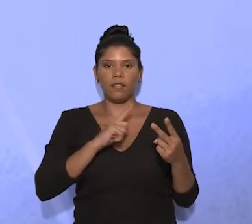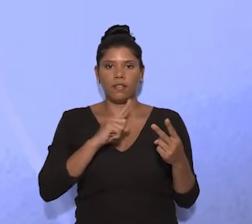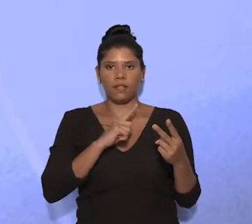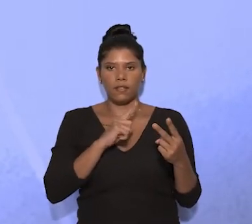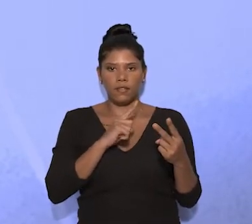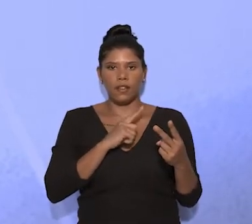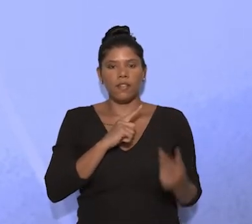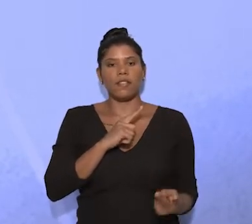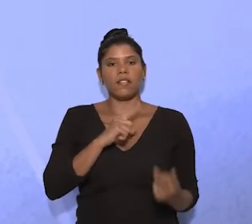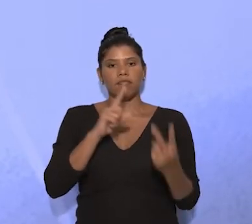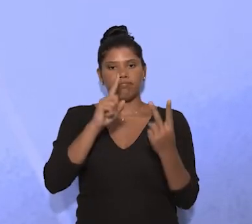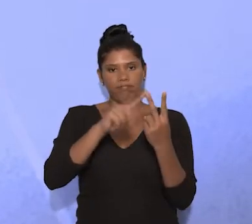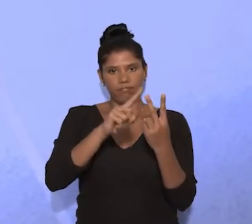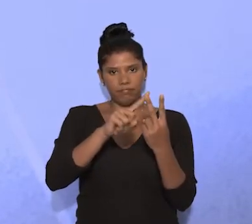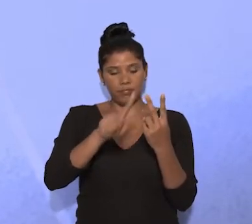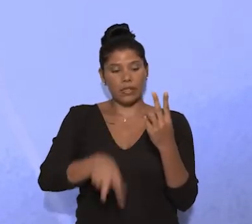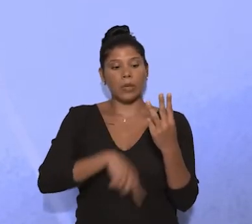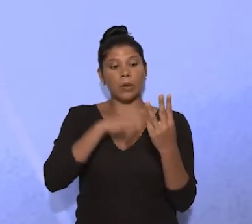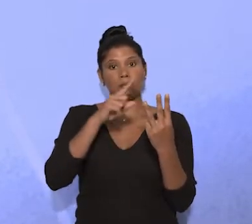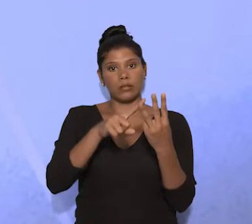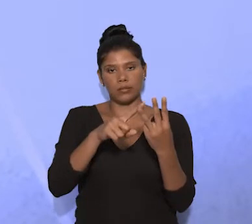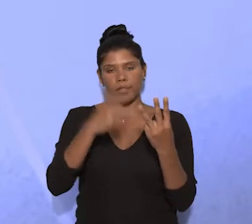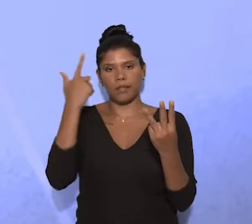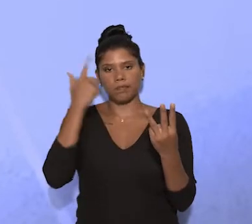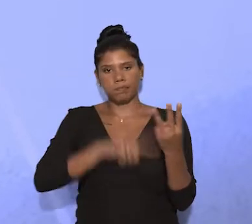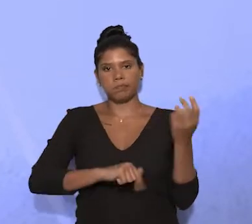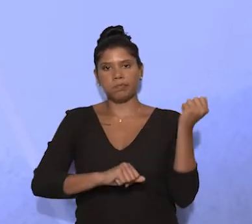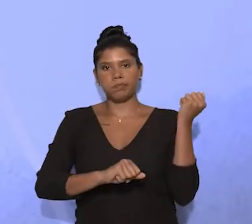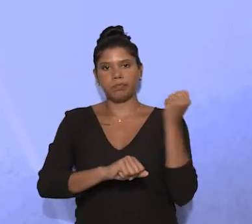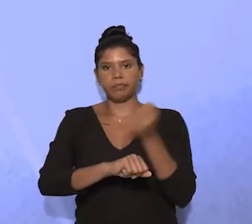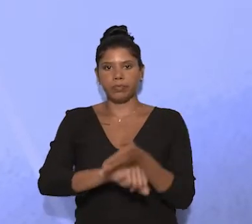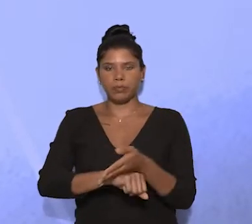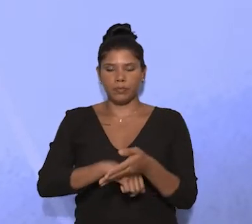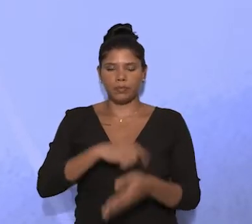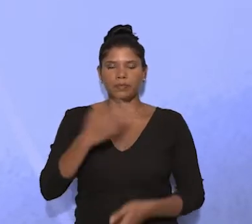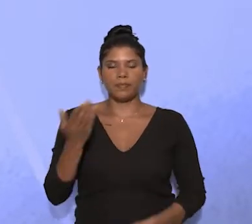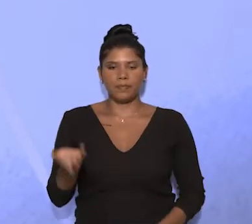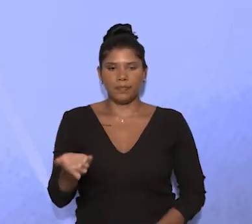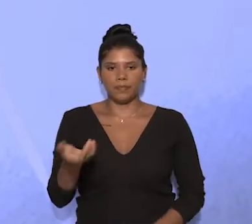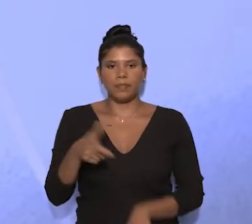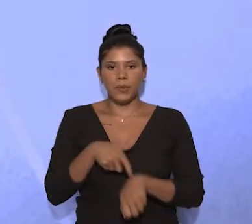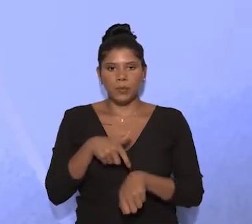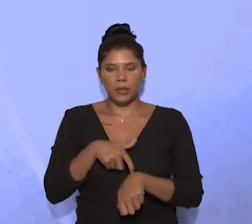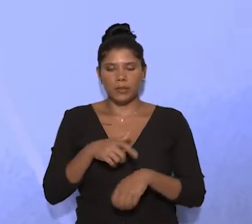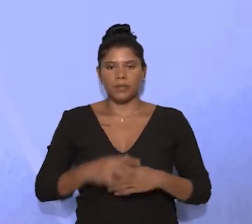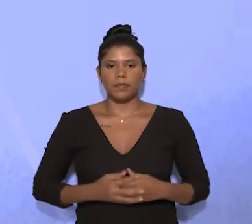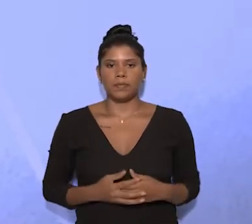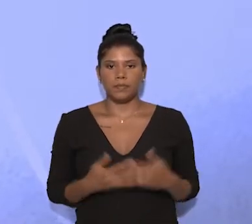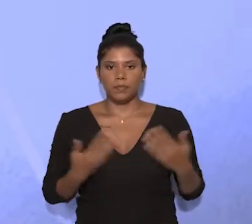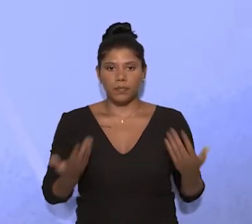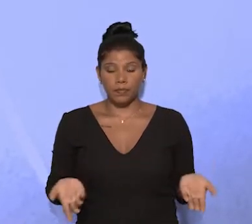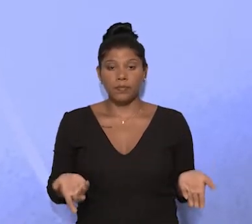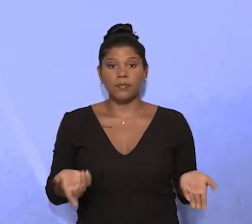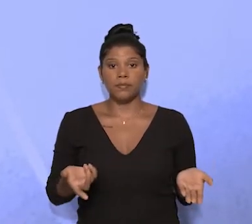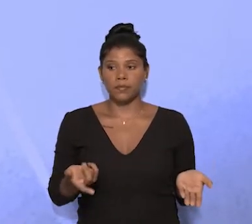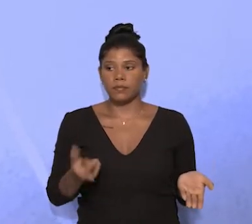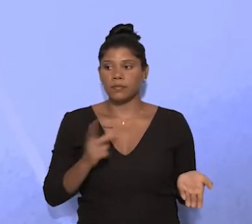e a superioridade que o Ceará já exercia sobre o adversário naquele momento. E coroa também o momento do Vina, né? Que o